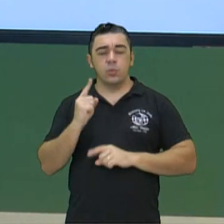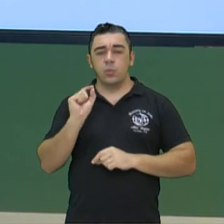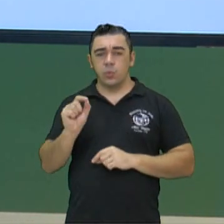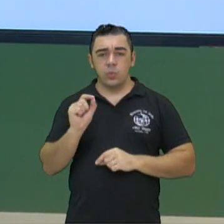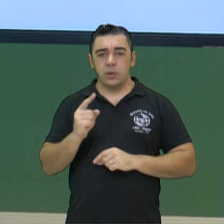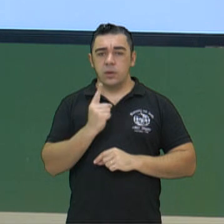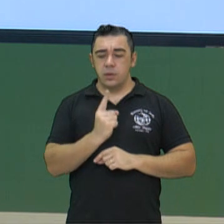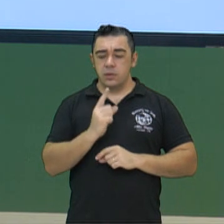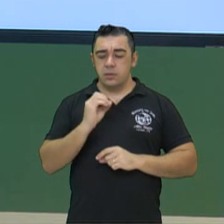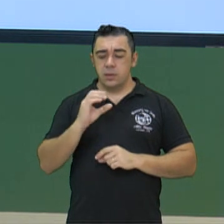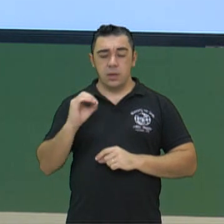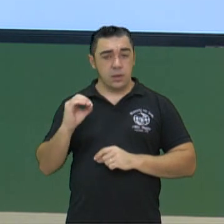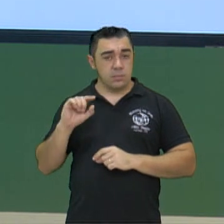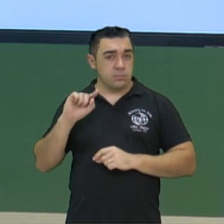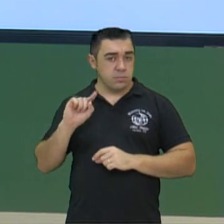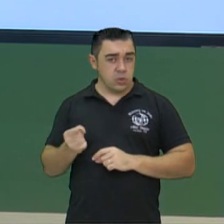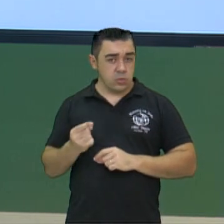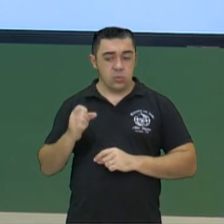vão resultar em